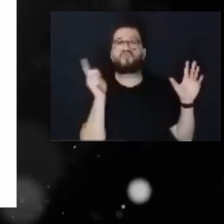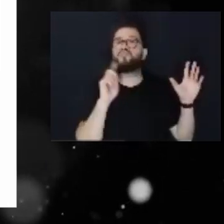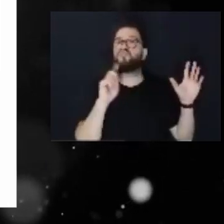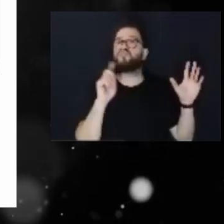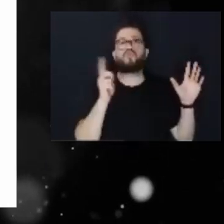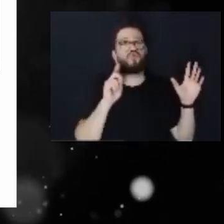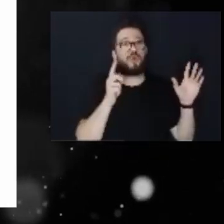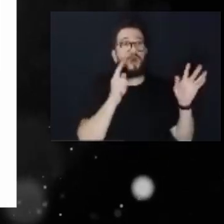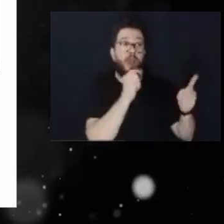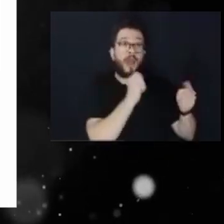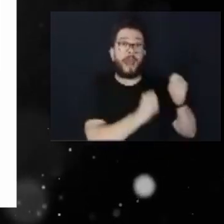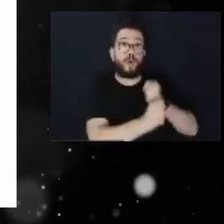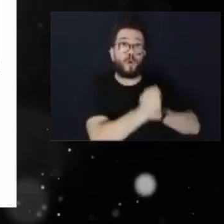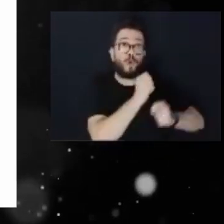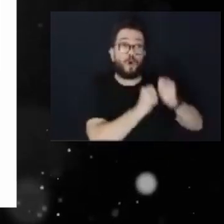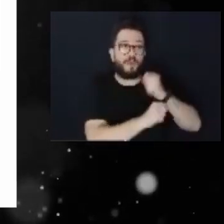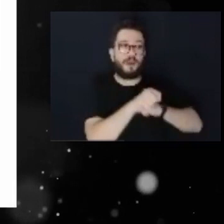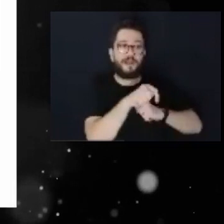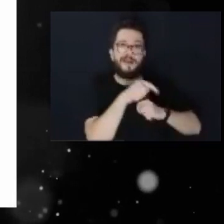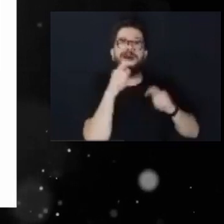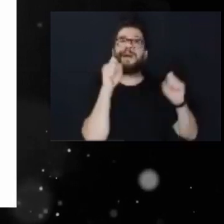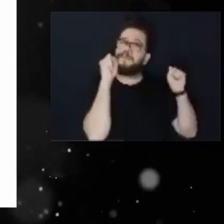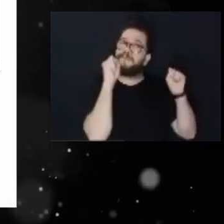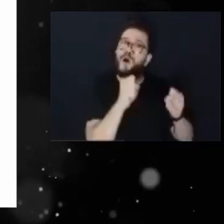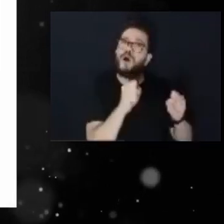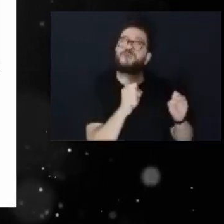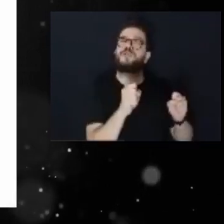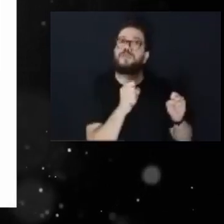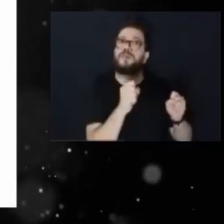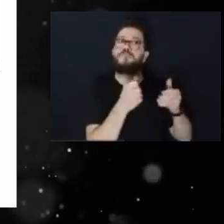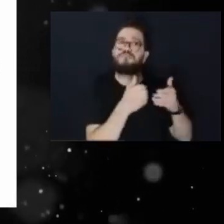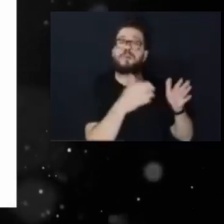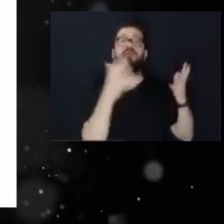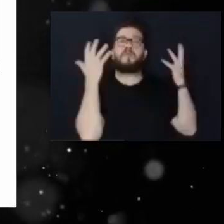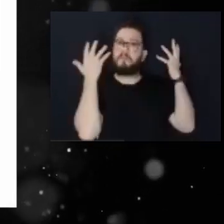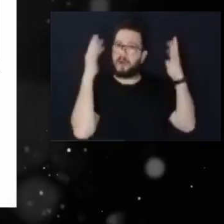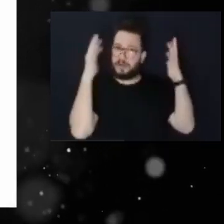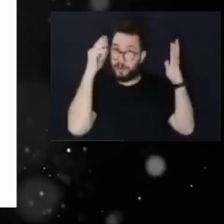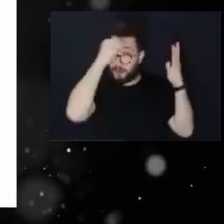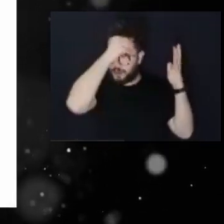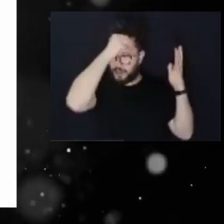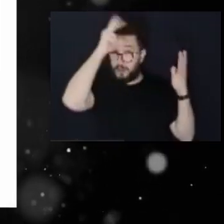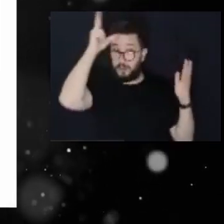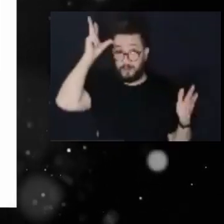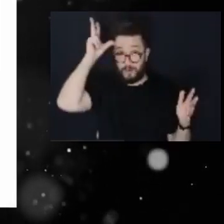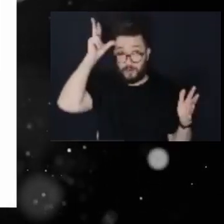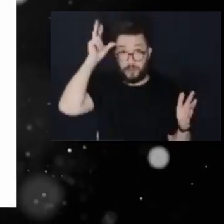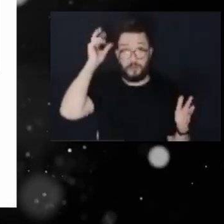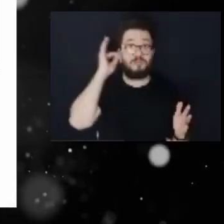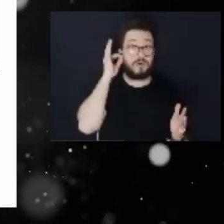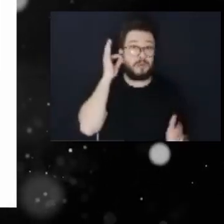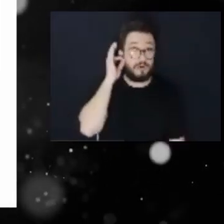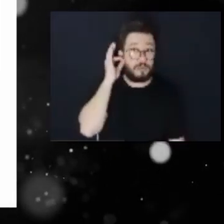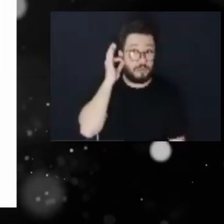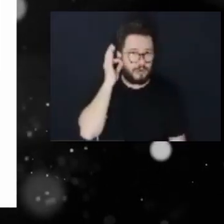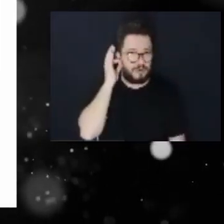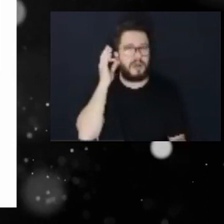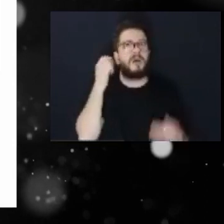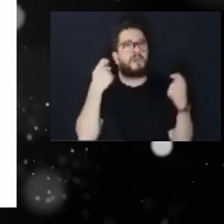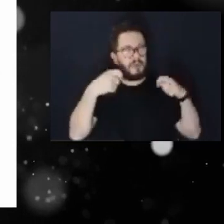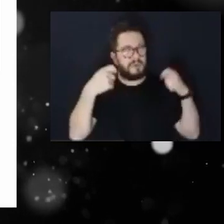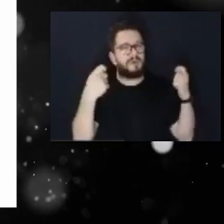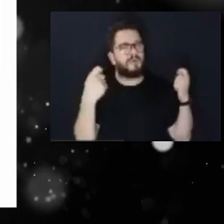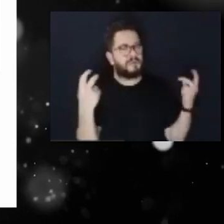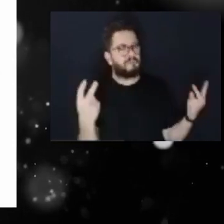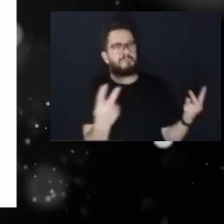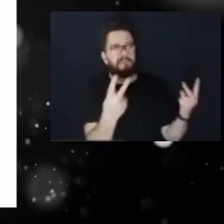econômica de maneira muito mais precoce. Parabéns para a Prefeitura de Ponta Grossa, casos que precisam ser elogiados, nós precisamos